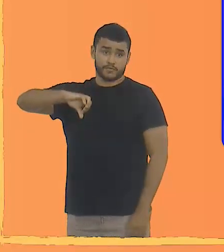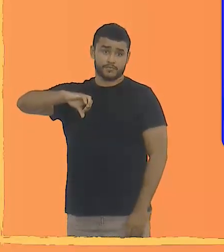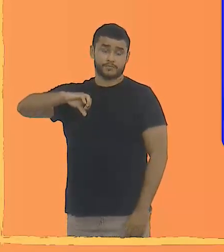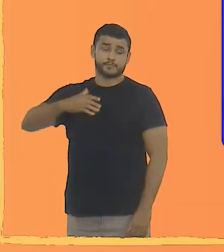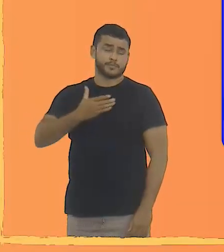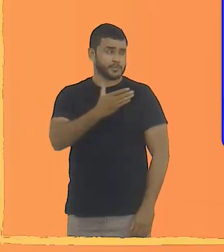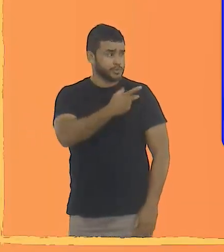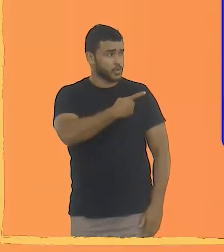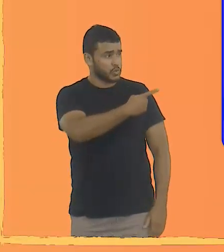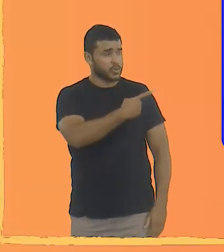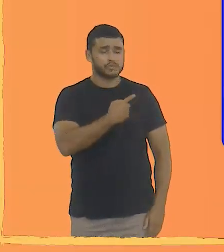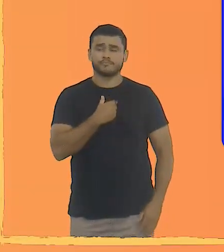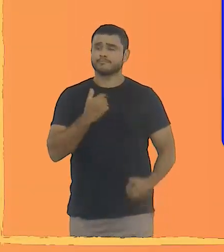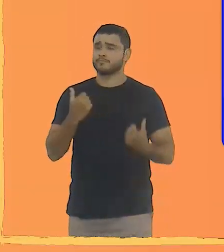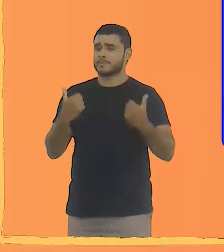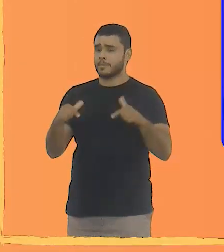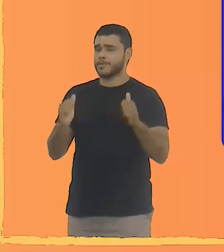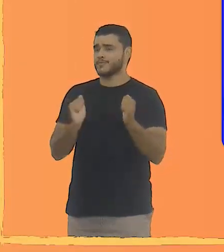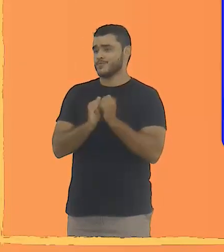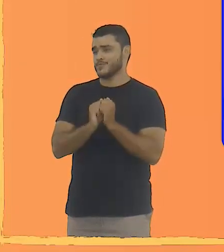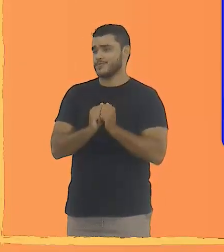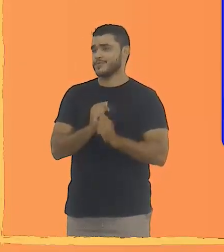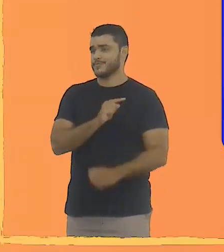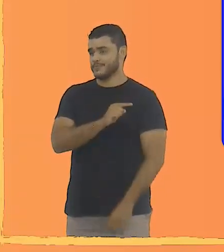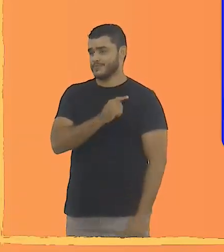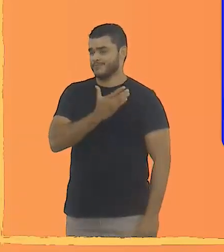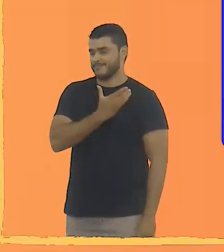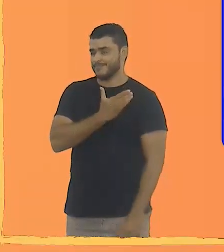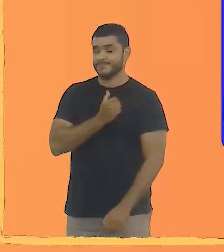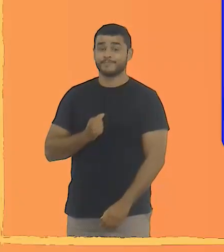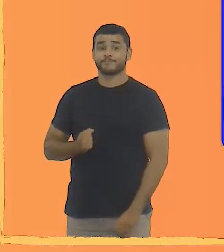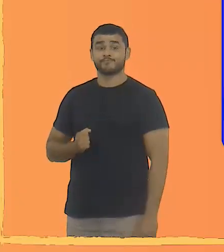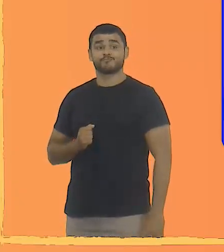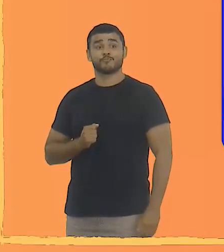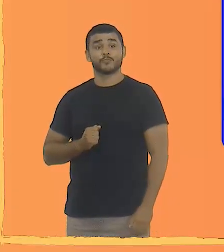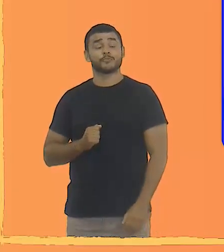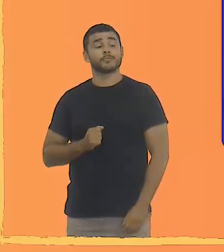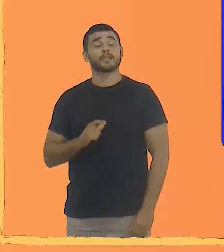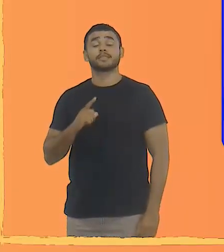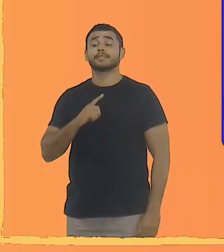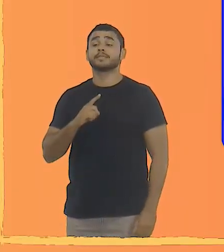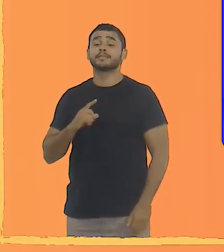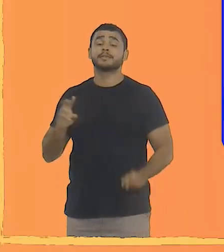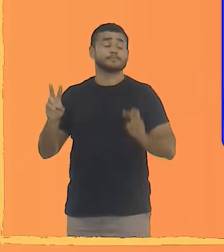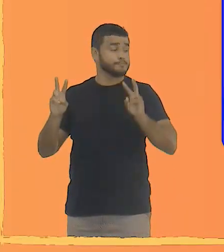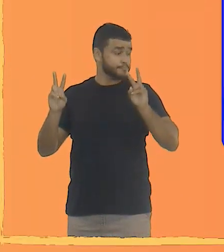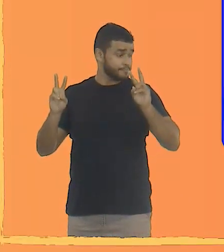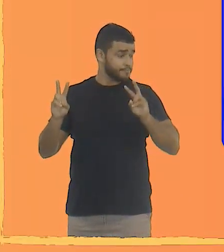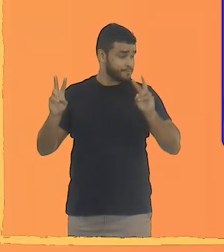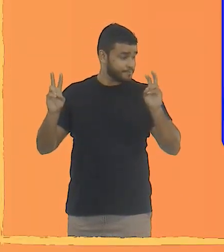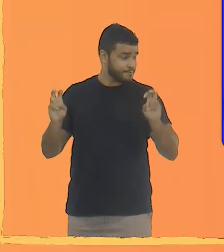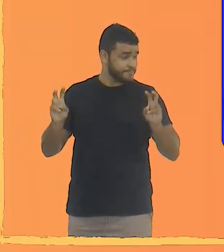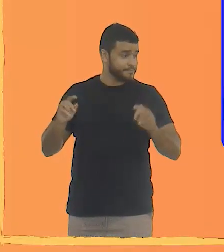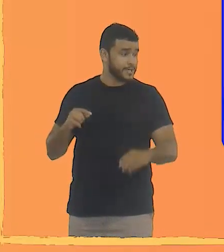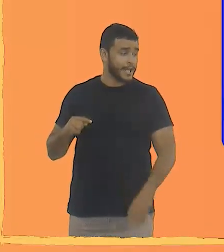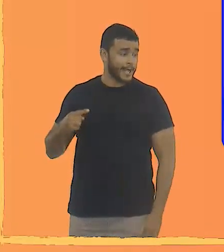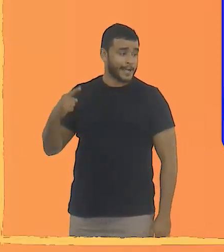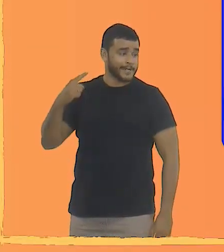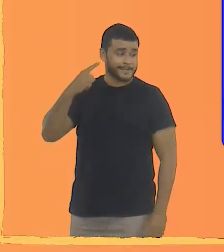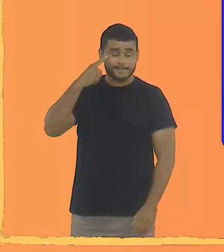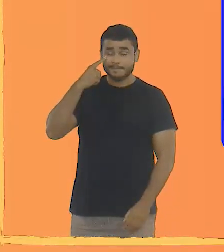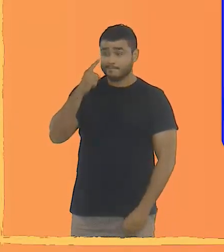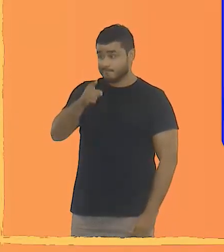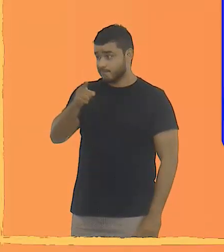vim trabalhar um pouquinho aqui com vocês um dos temas da matemática que são importantíssimos para a prova do